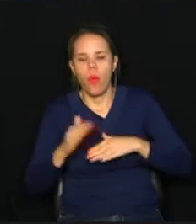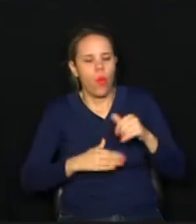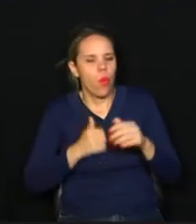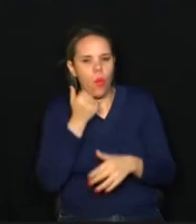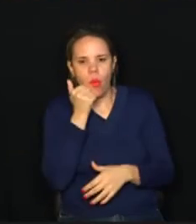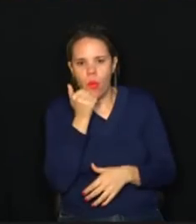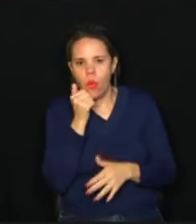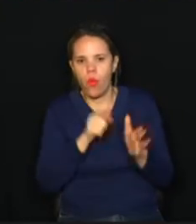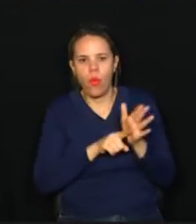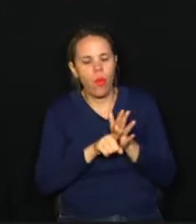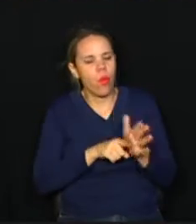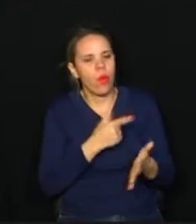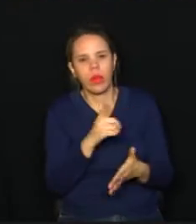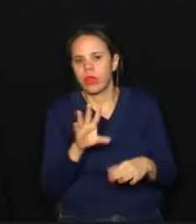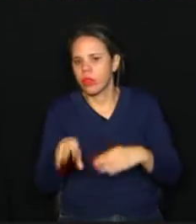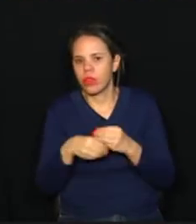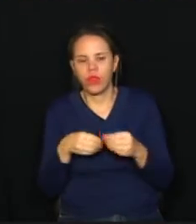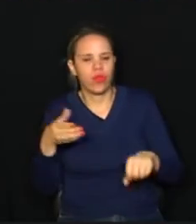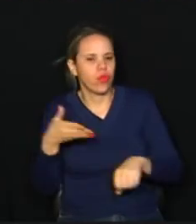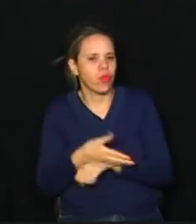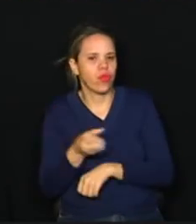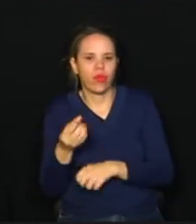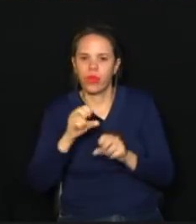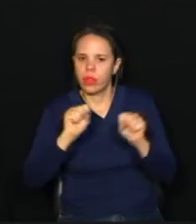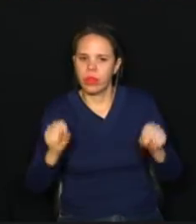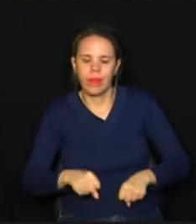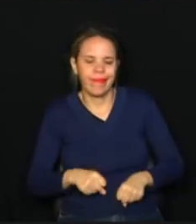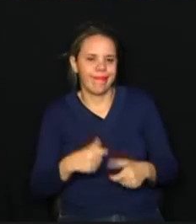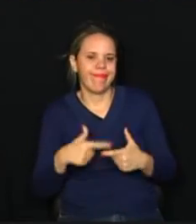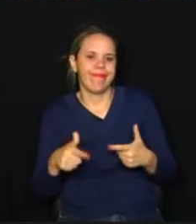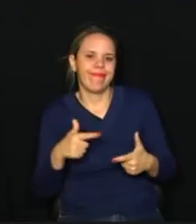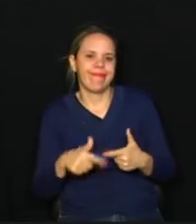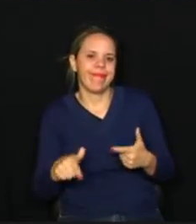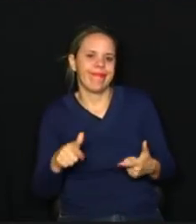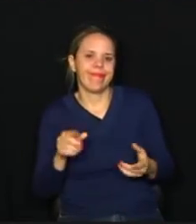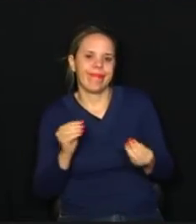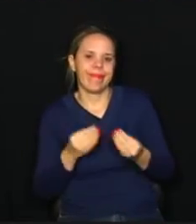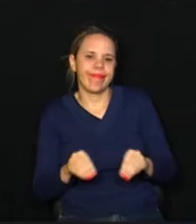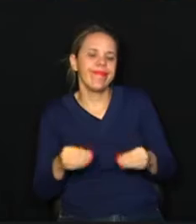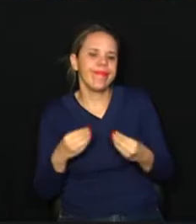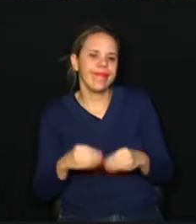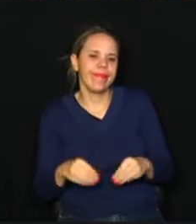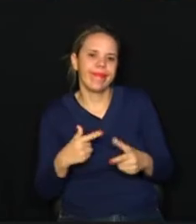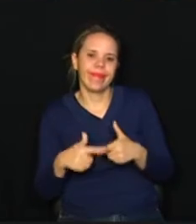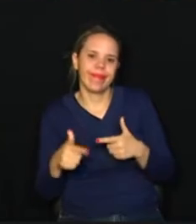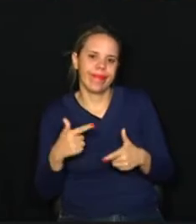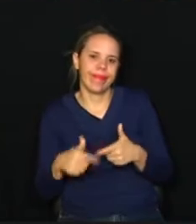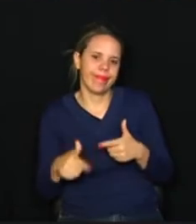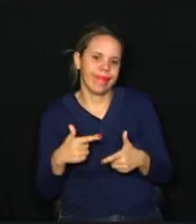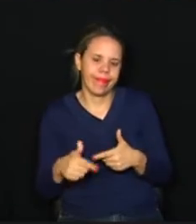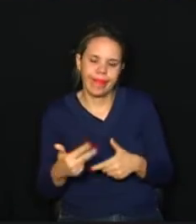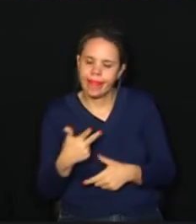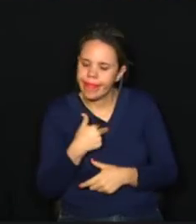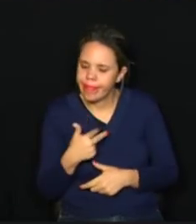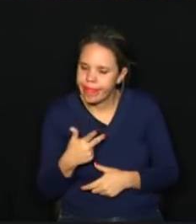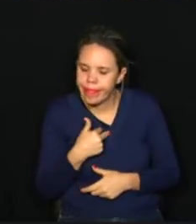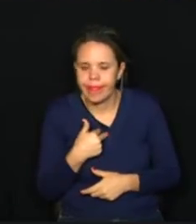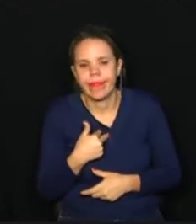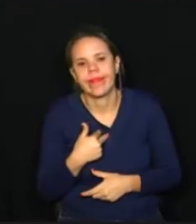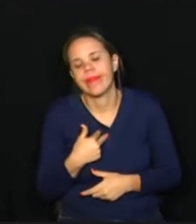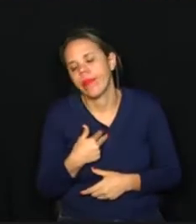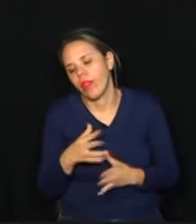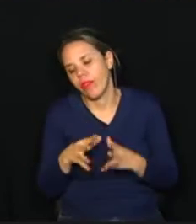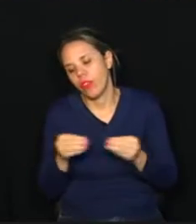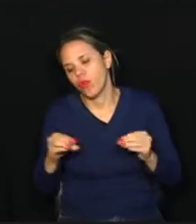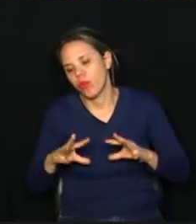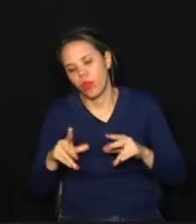novos no sistema, isso realmente vai caminhar para uma extinção,